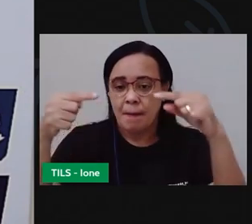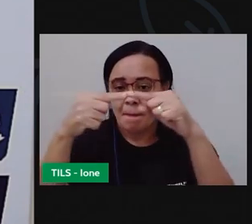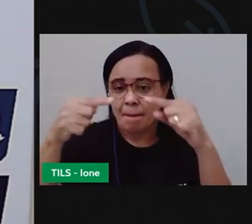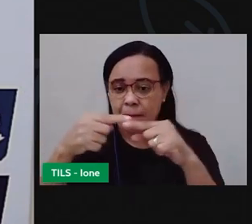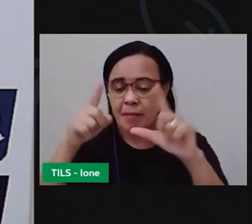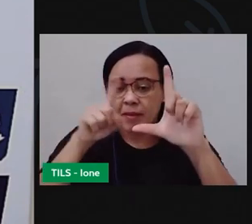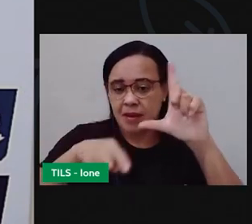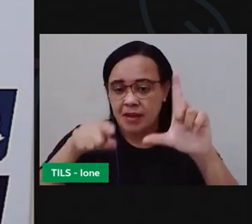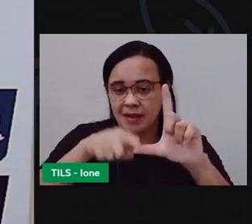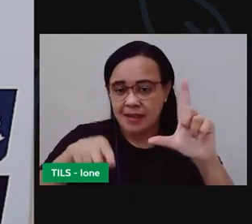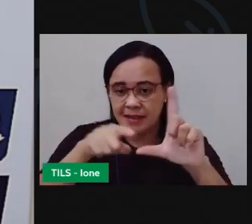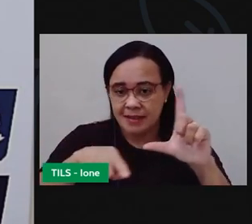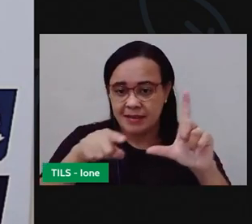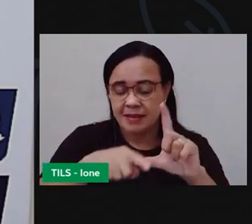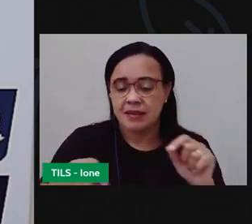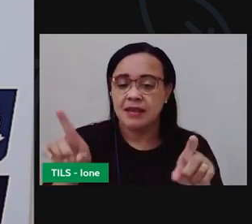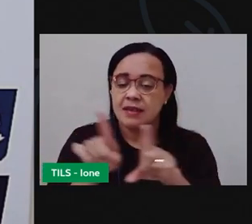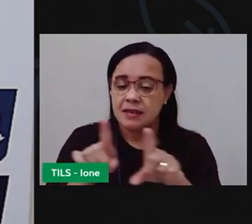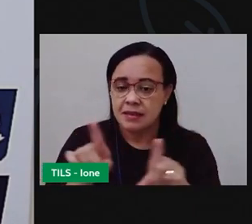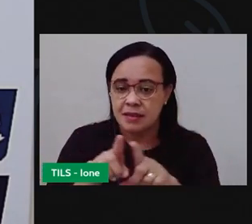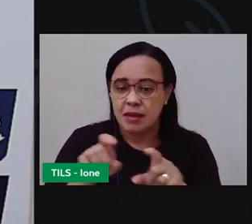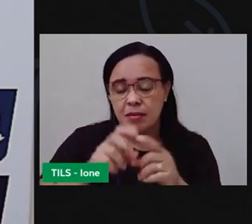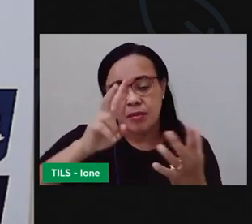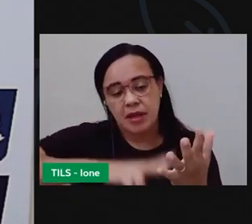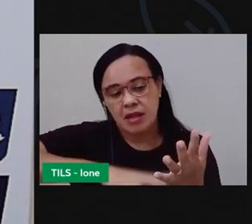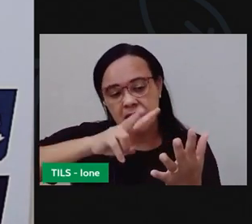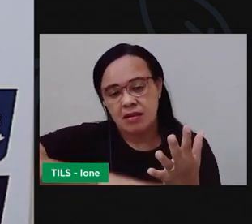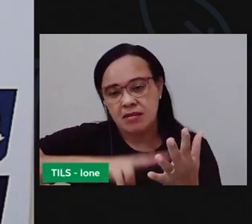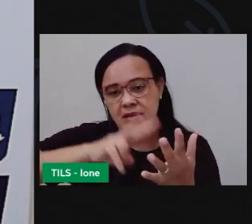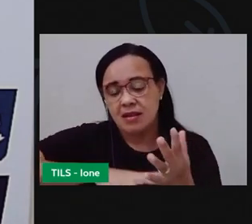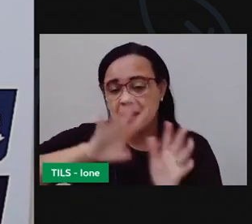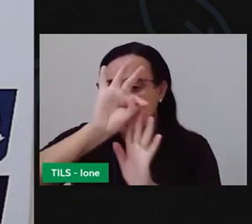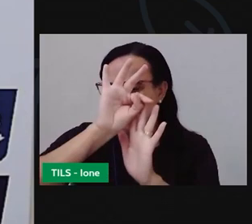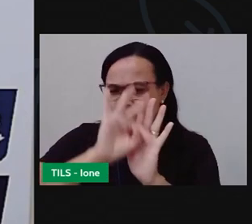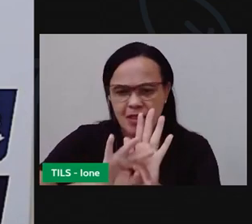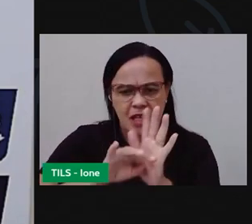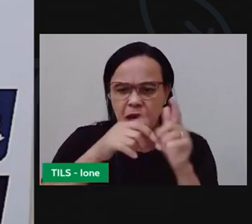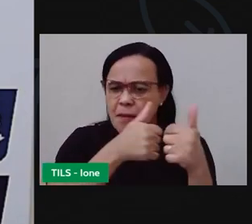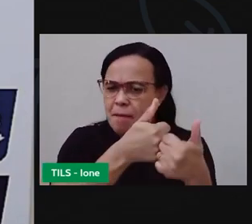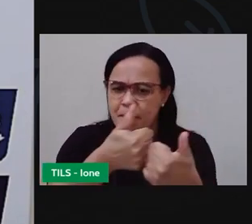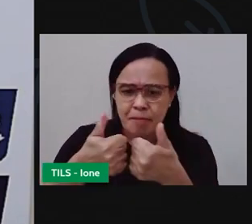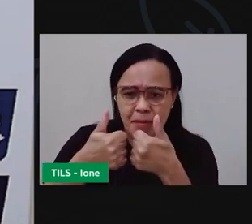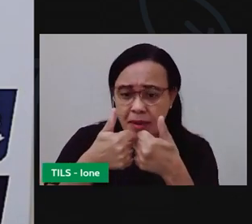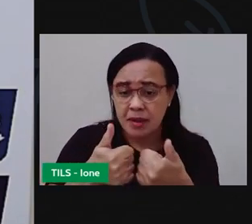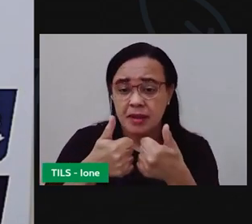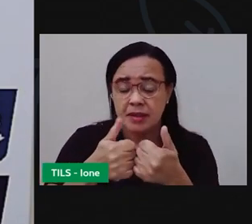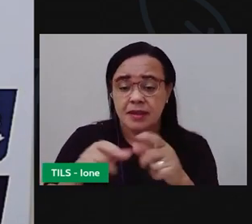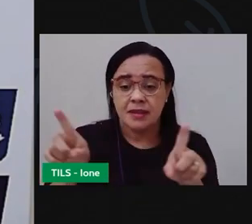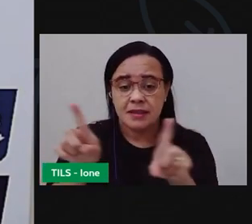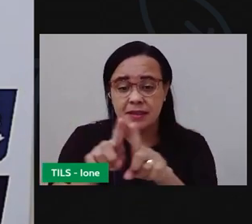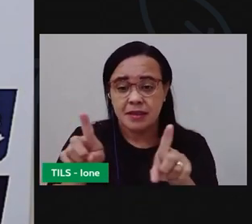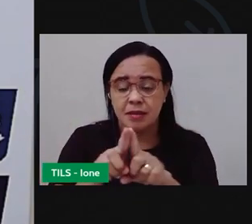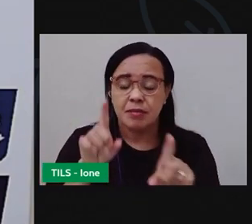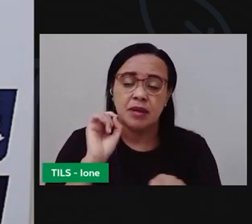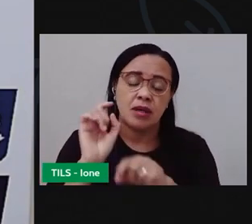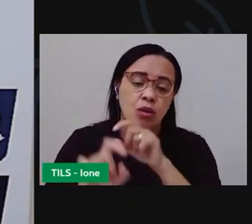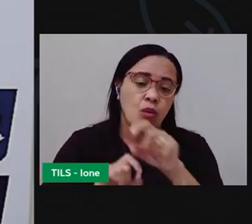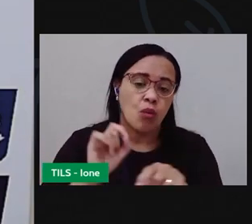bom também aprender a fazer a leitura fluente e a segmentar